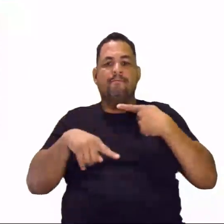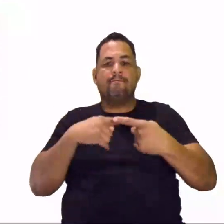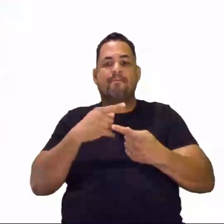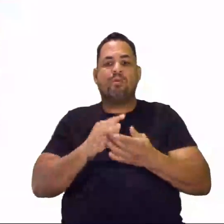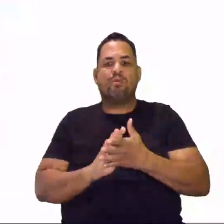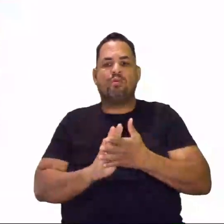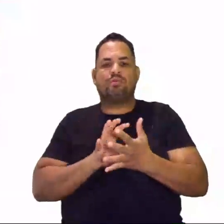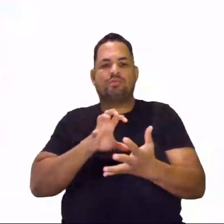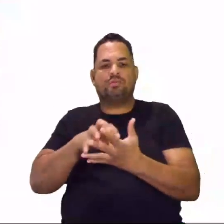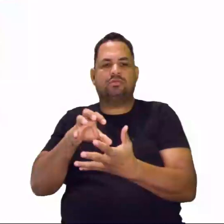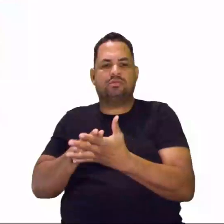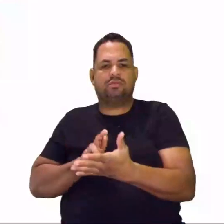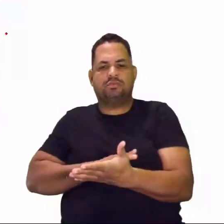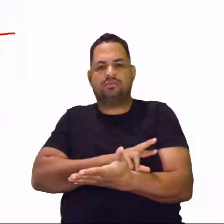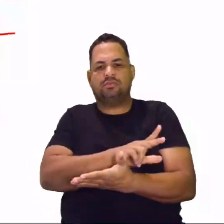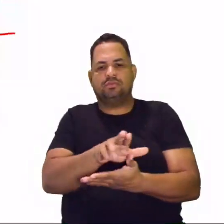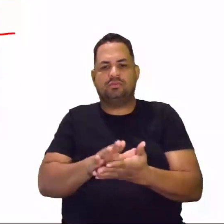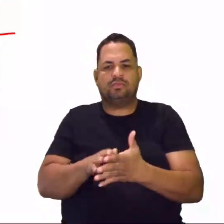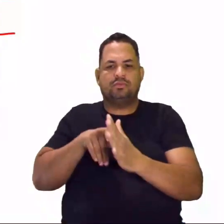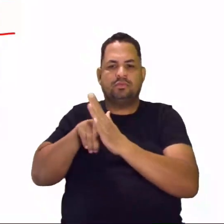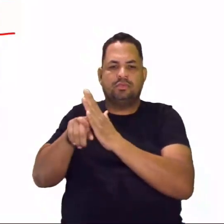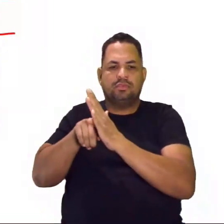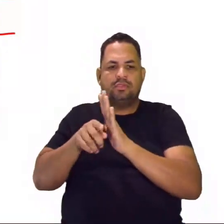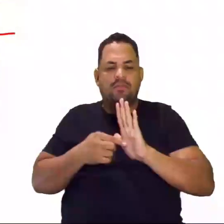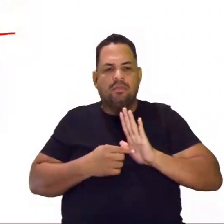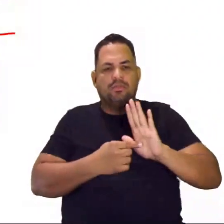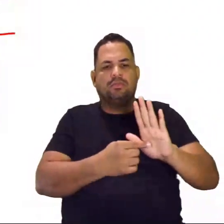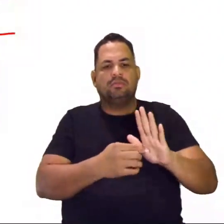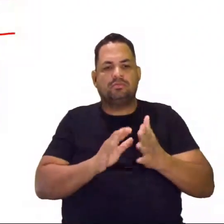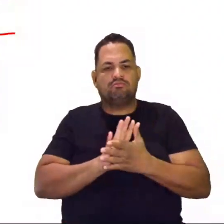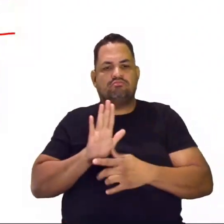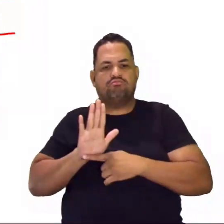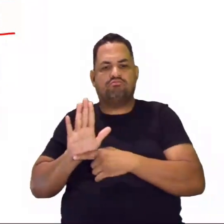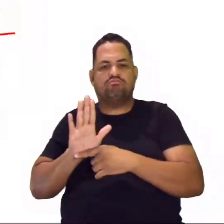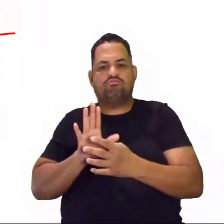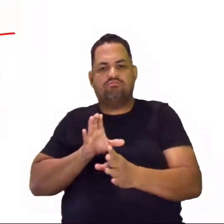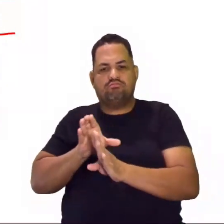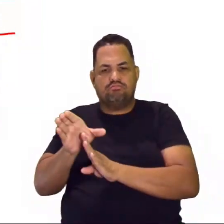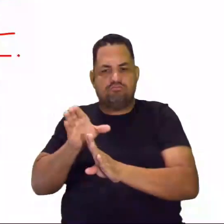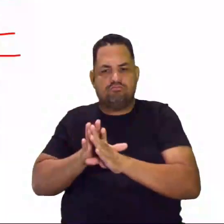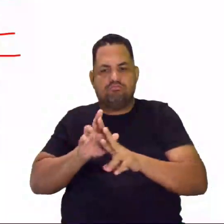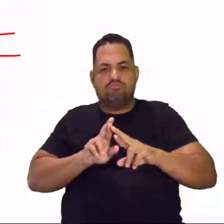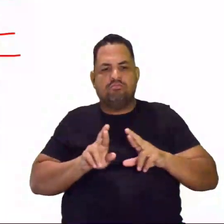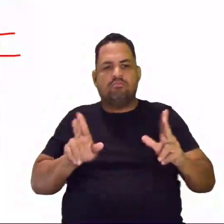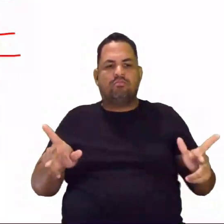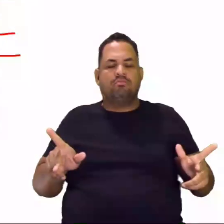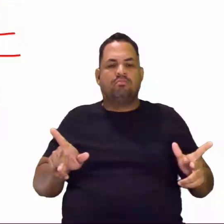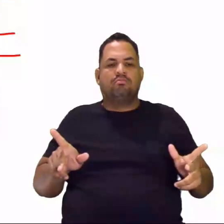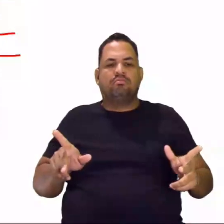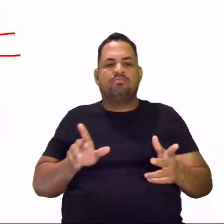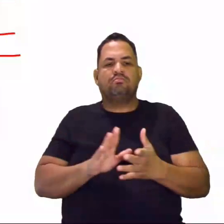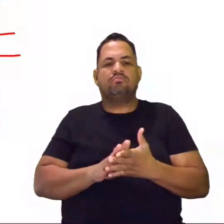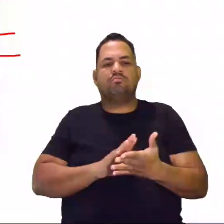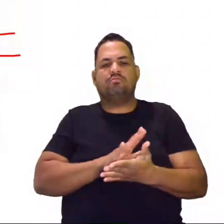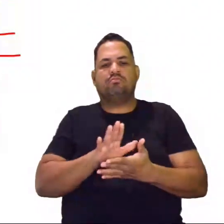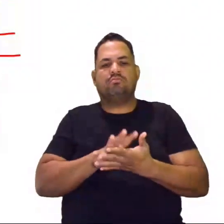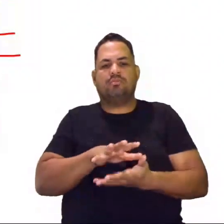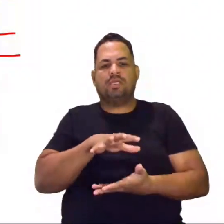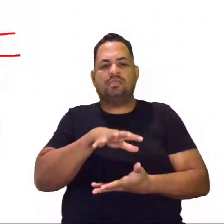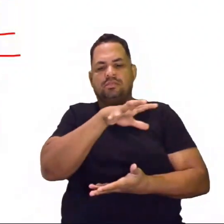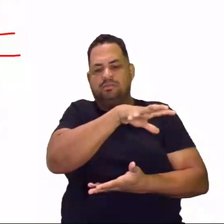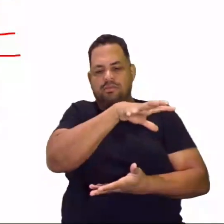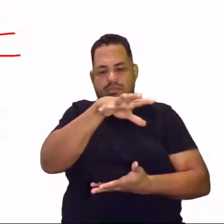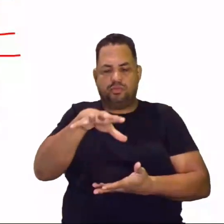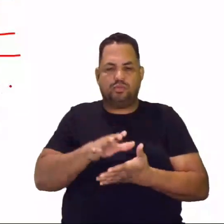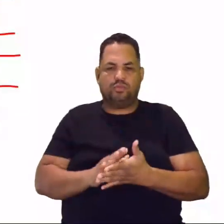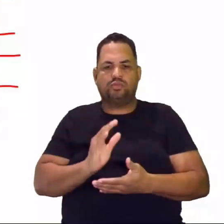mas sim de uma série de estudos que trazem contribuições como orientações distintas nas mais variadas áreas